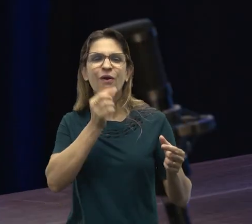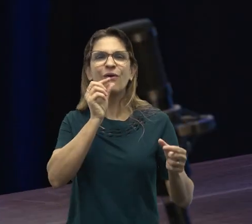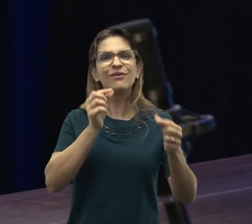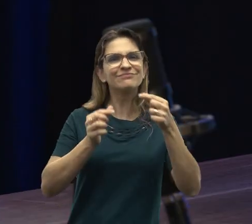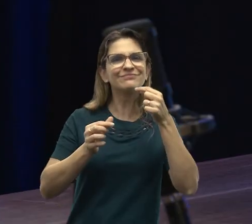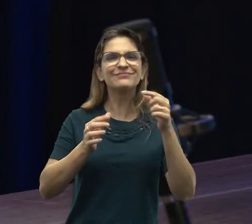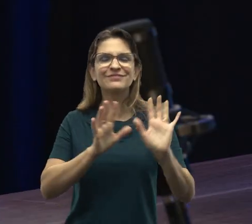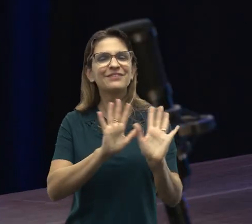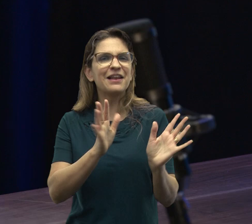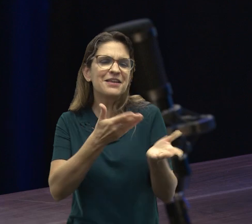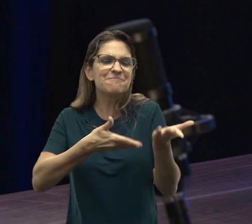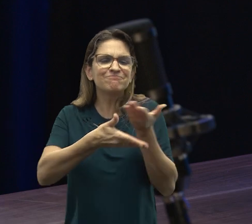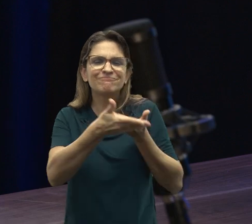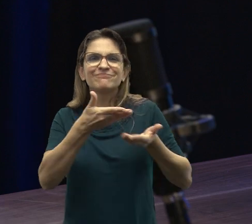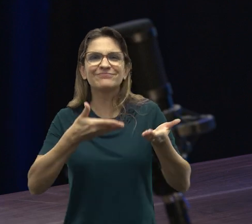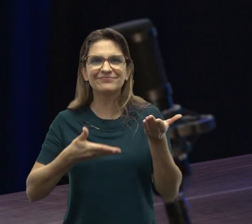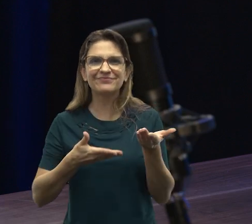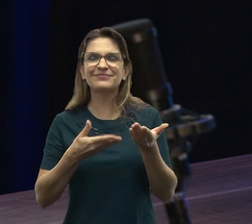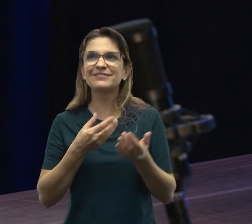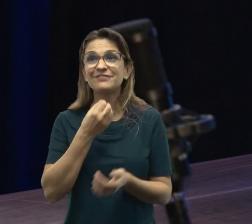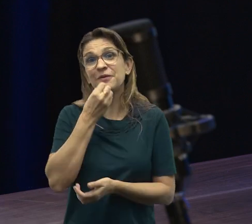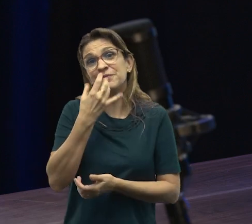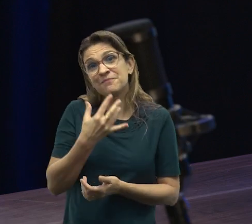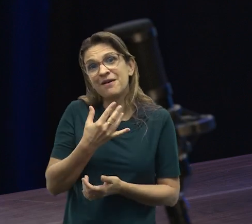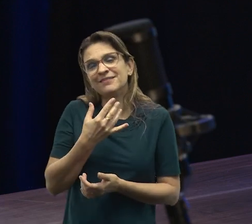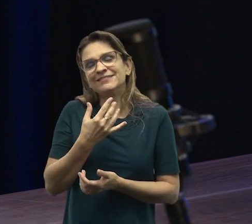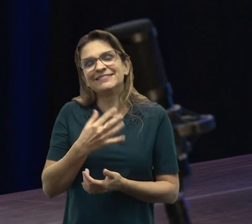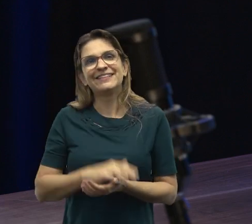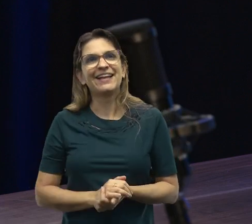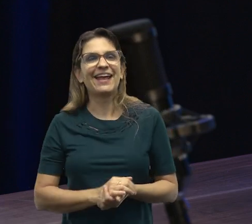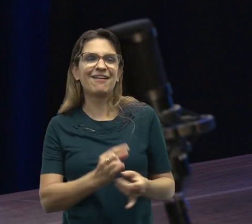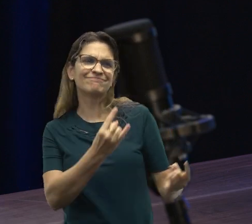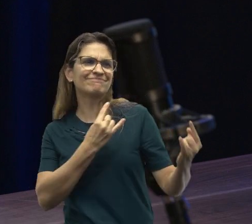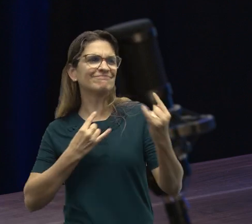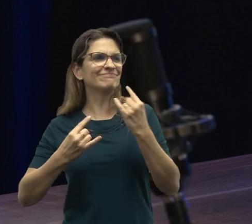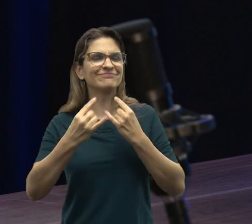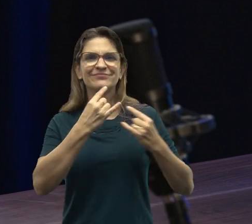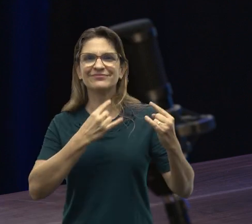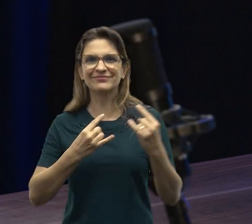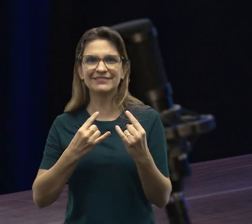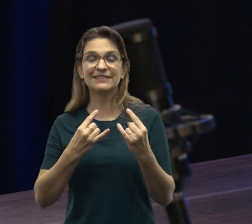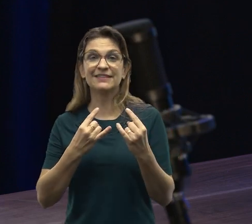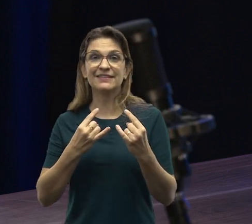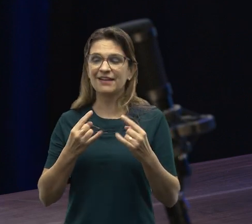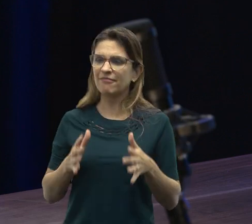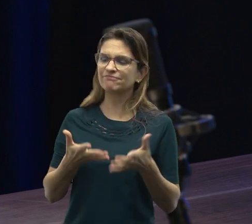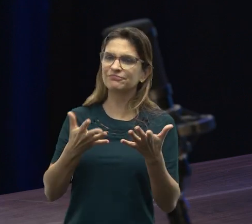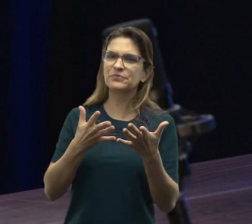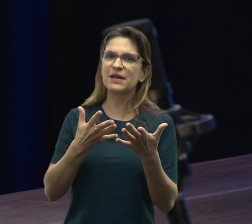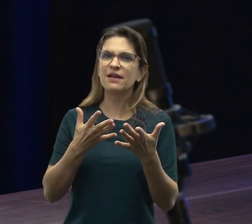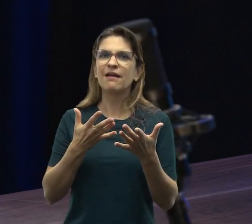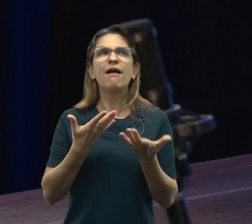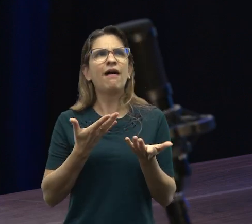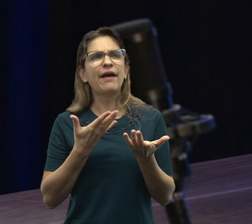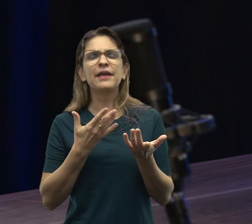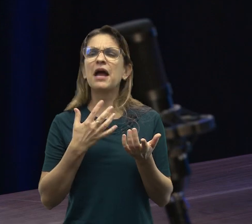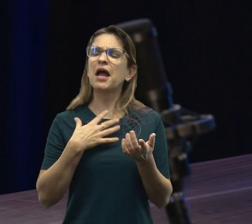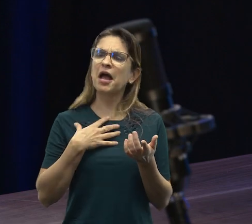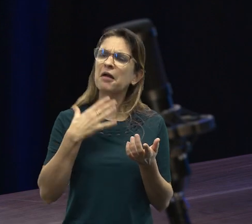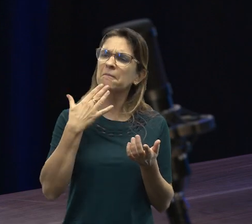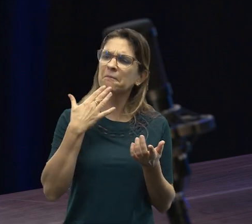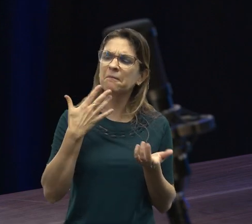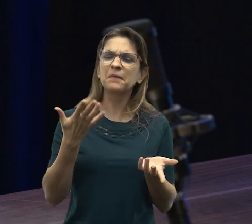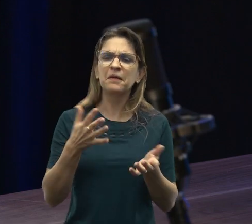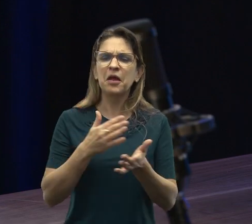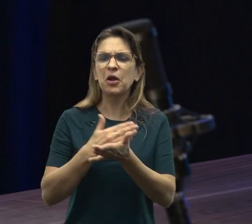Isso foi me encantando também de tal maneira. É aquela coisa também do estímulo intelectual. Eu comecei a aprender, comecei a fazer alguns cursos, comecei